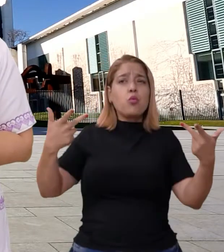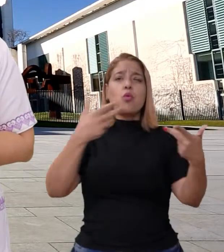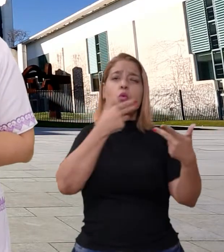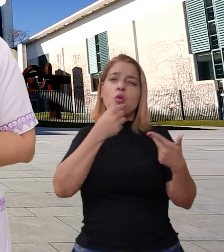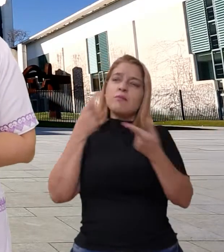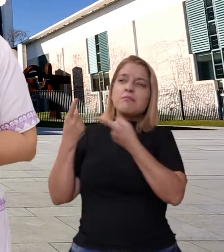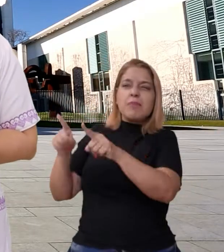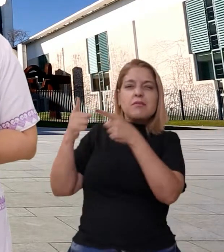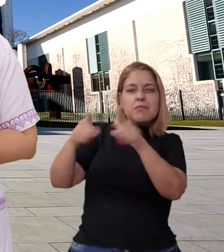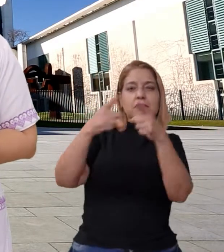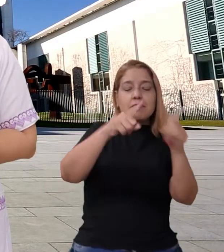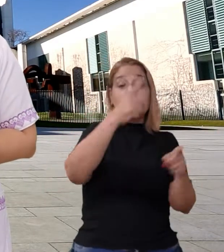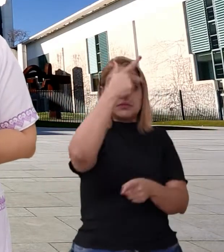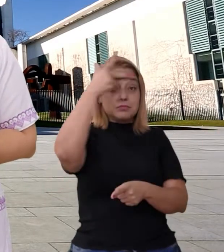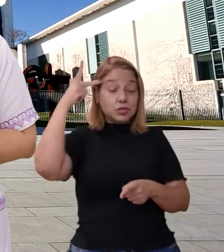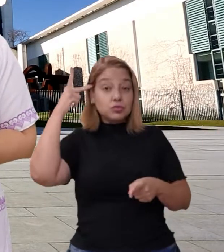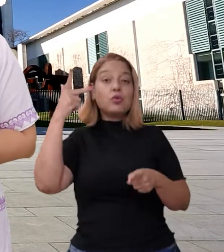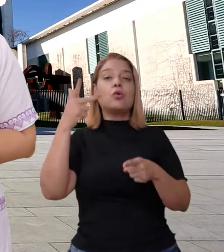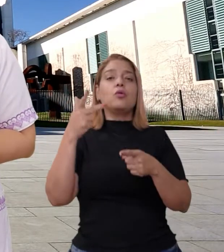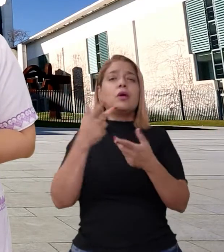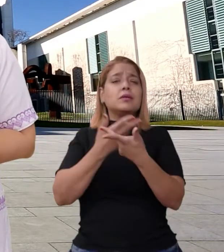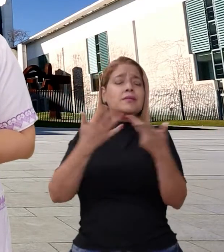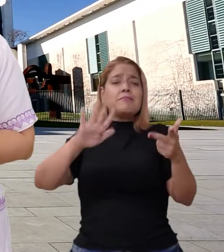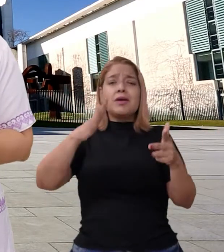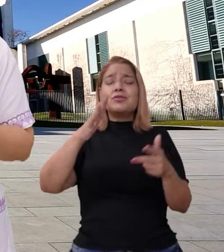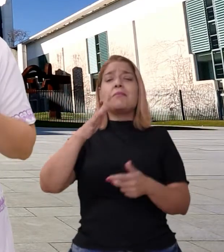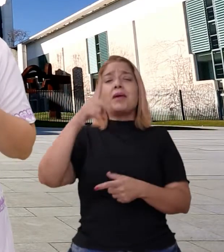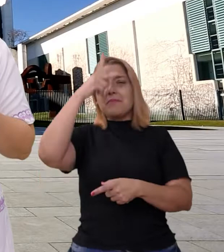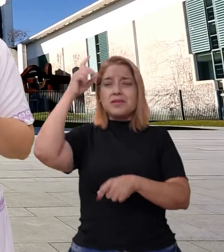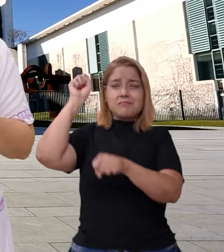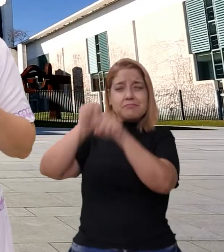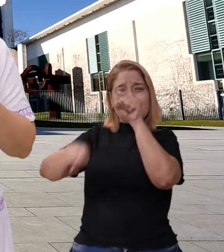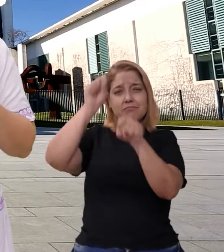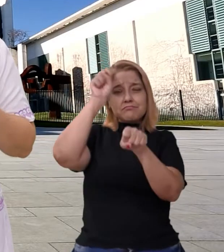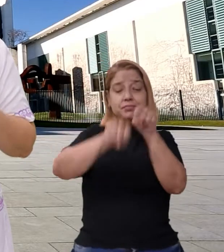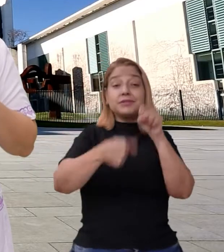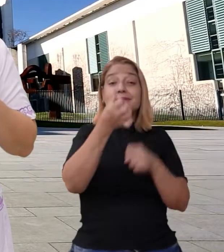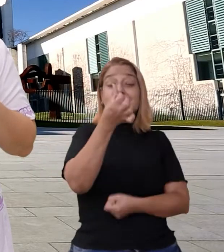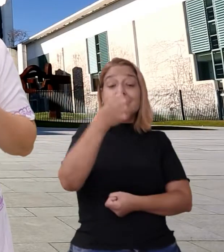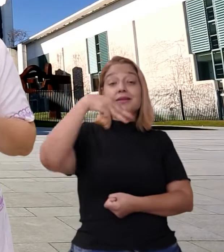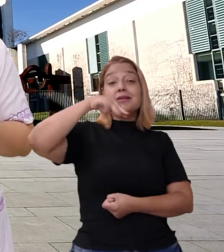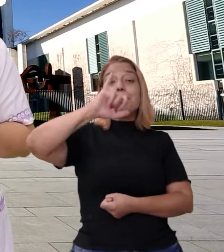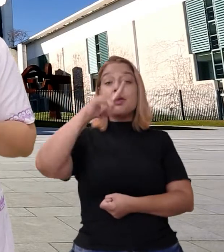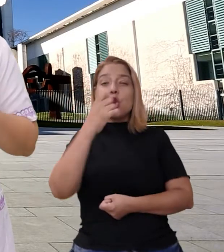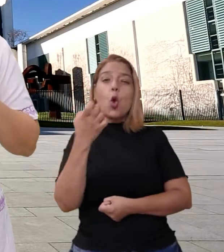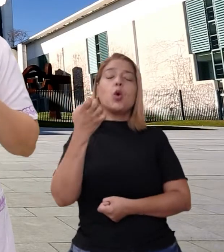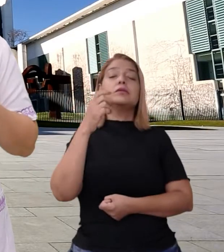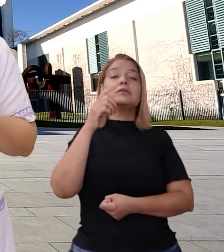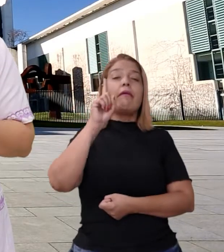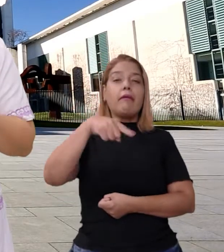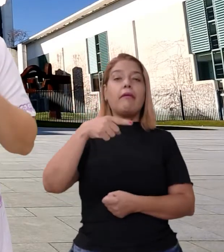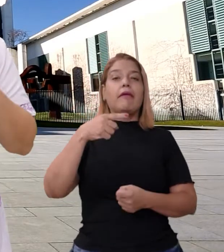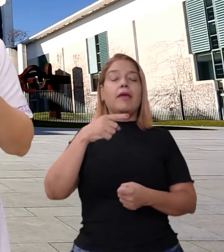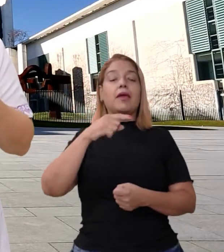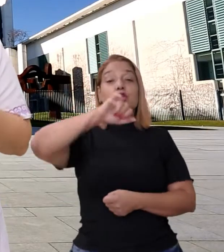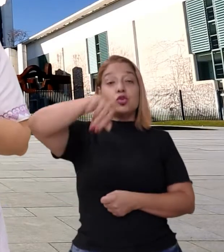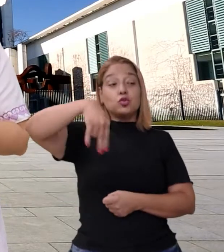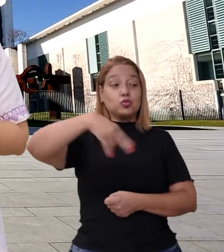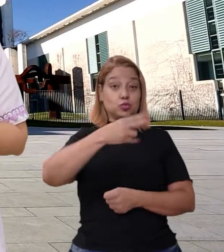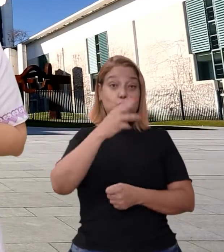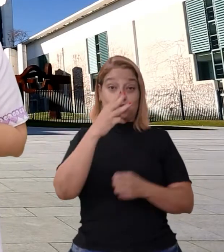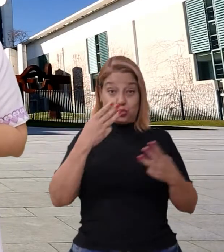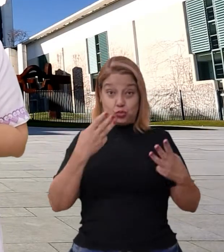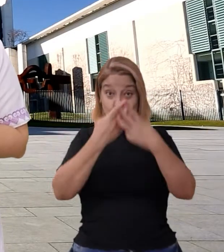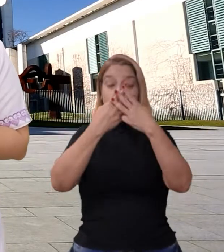de perseguição e o assassinato sistemático de 6 milhões de judeus europeus pelo